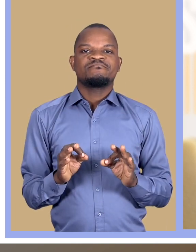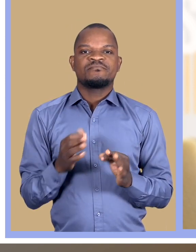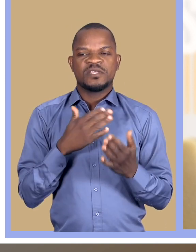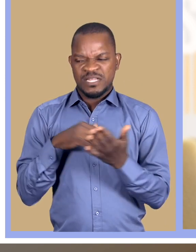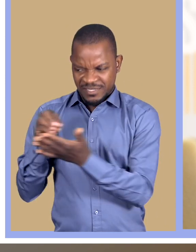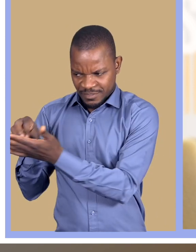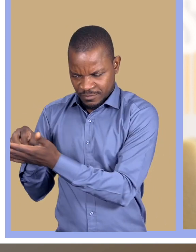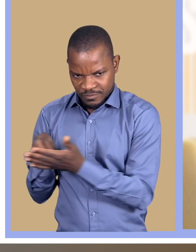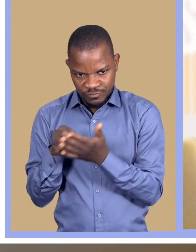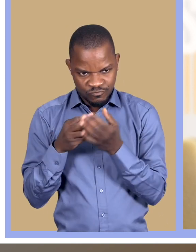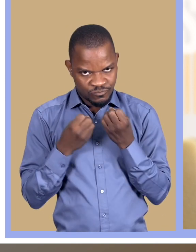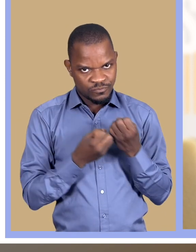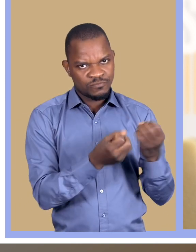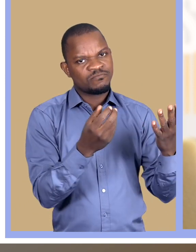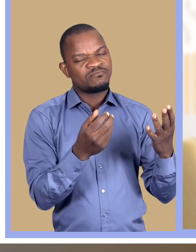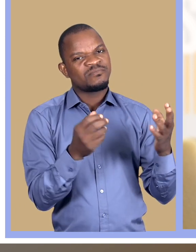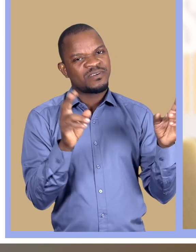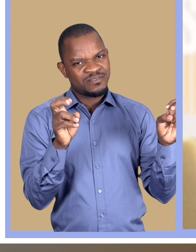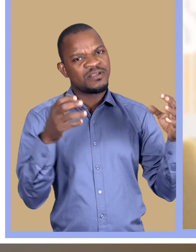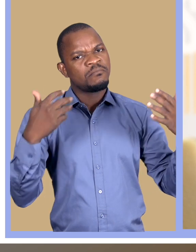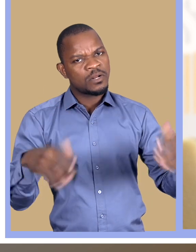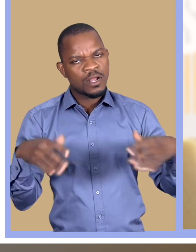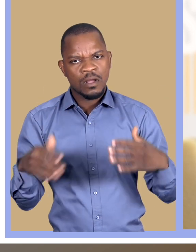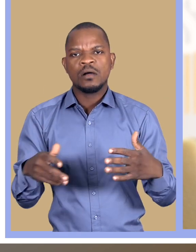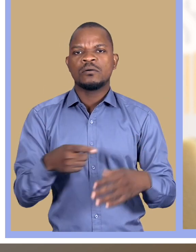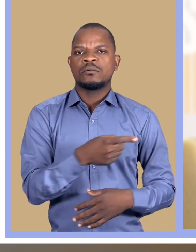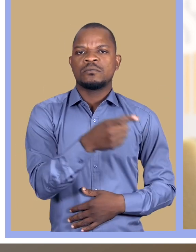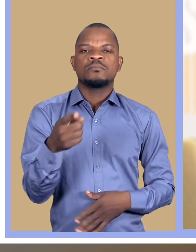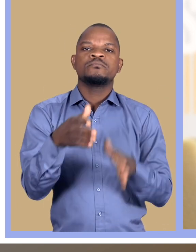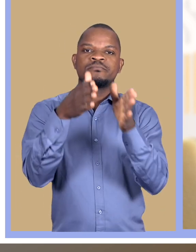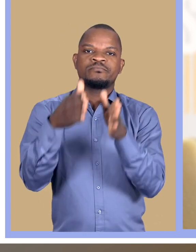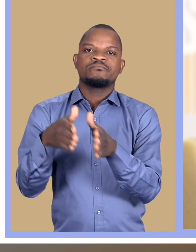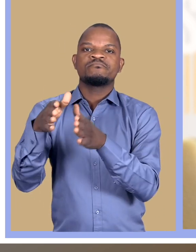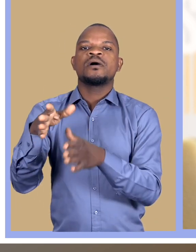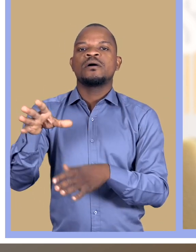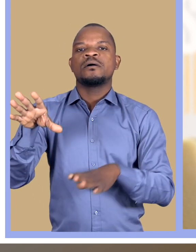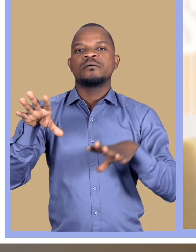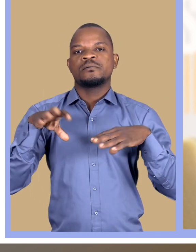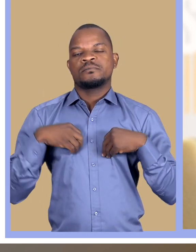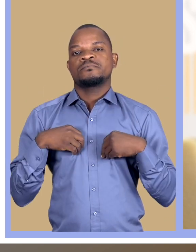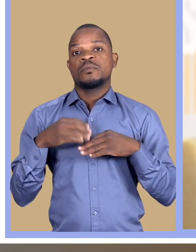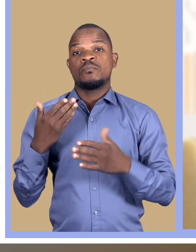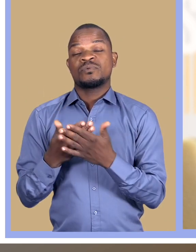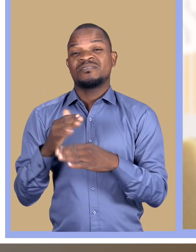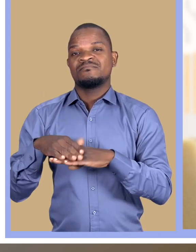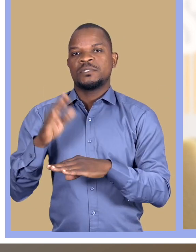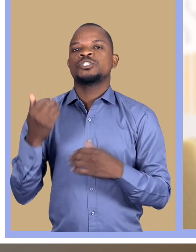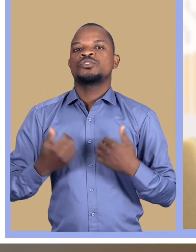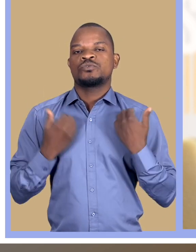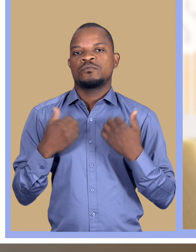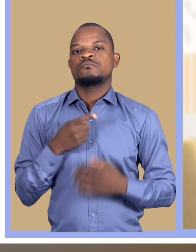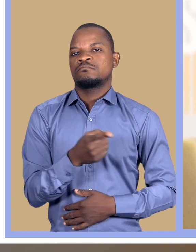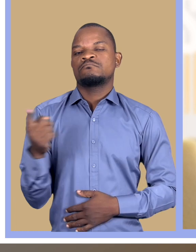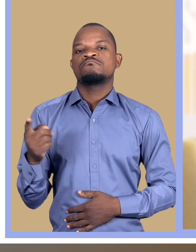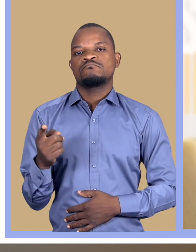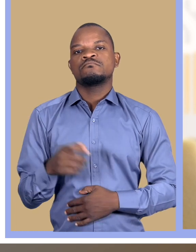brincando e tornar ele mais leve, mais acessível às pessoas, aos jovens principalmente, porque eles gostam de ser chiques. Então os jovens